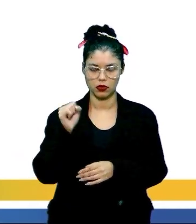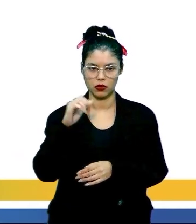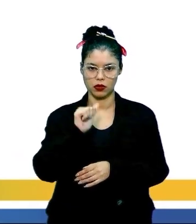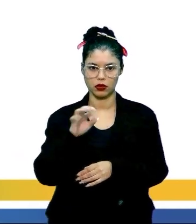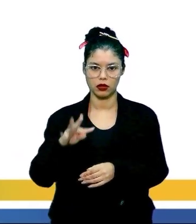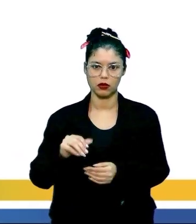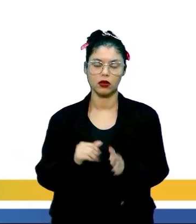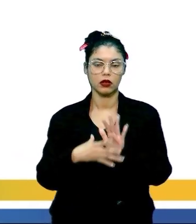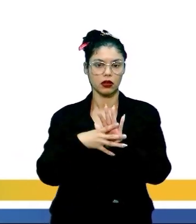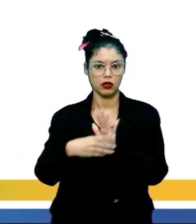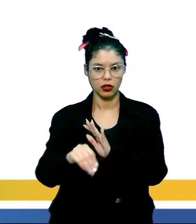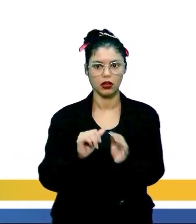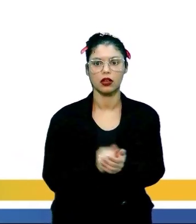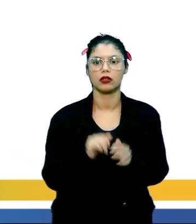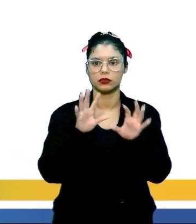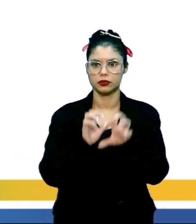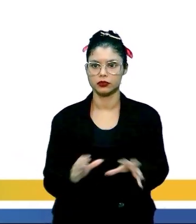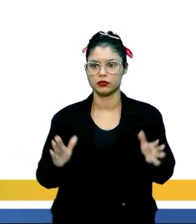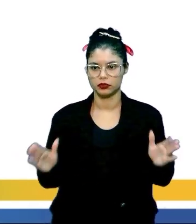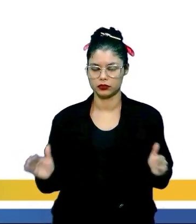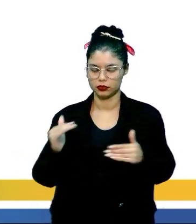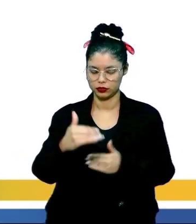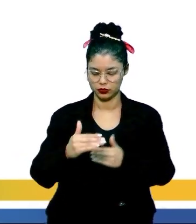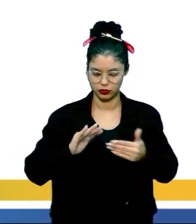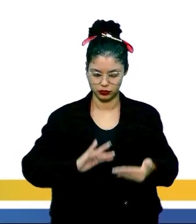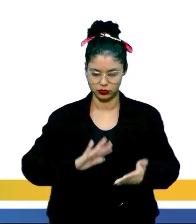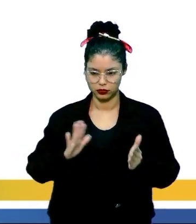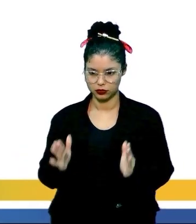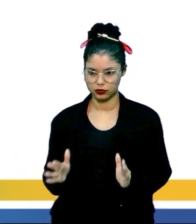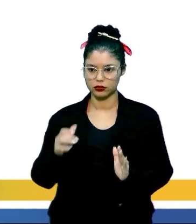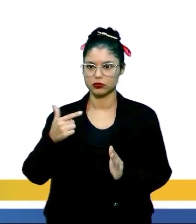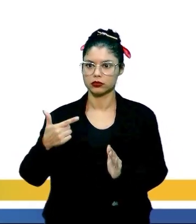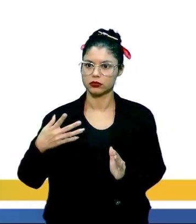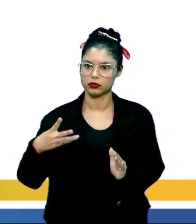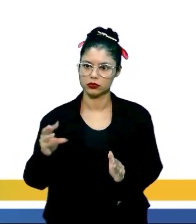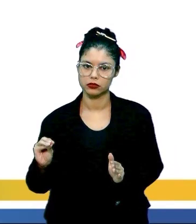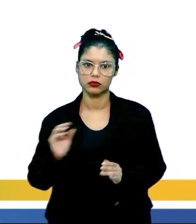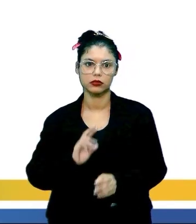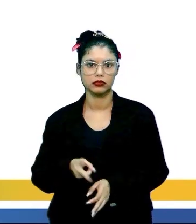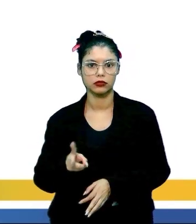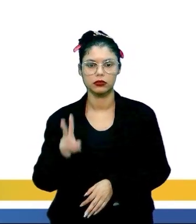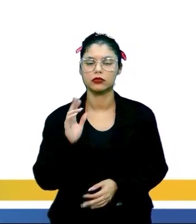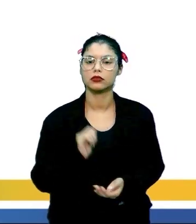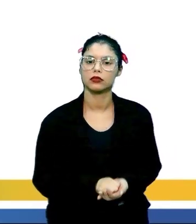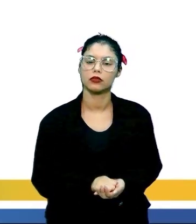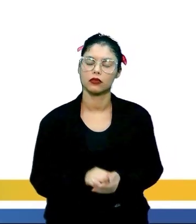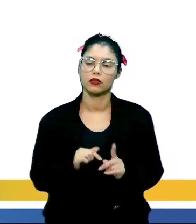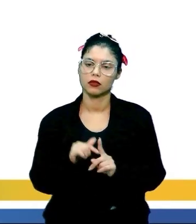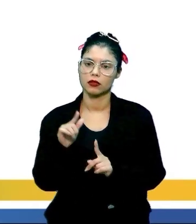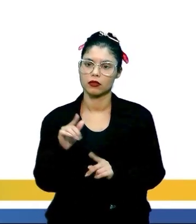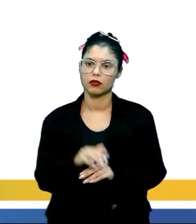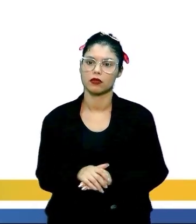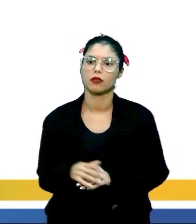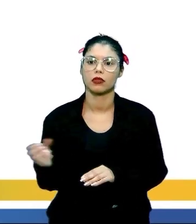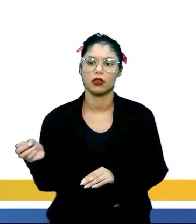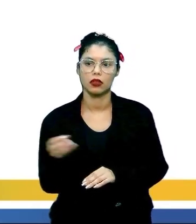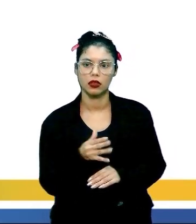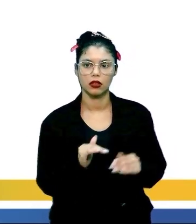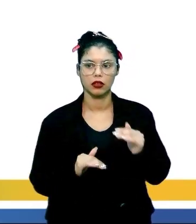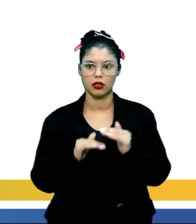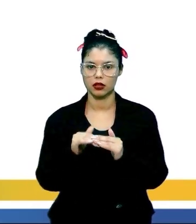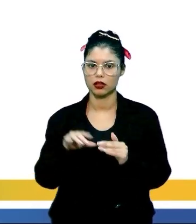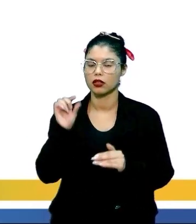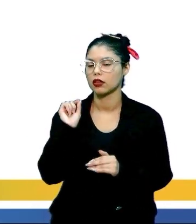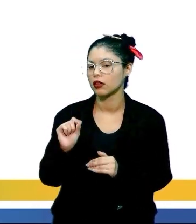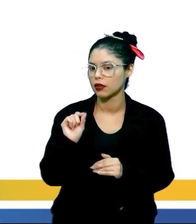atm. Transfere-se esse gás para um cubo de 40 cm de aresta, mantendo-se constante a temperatura. A nova